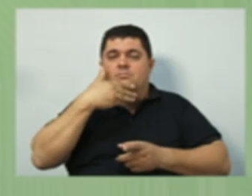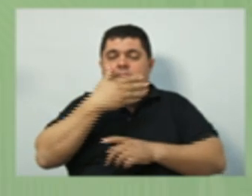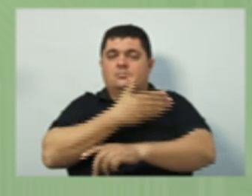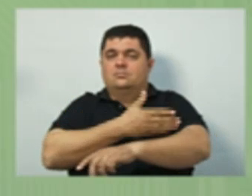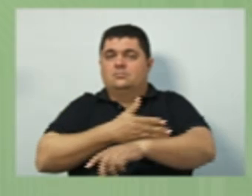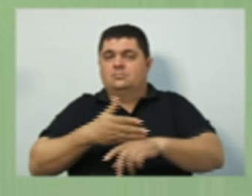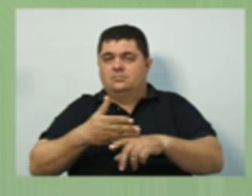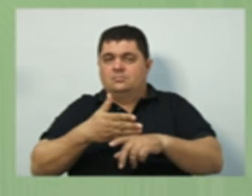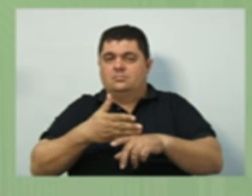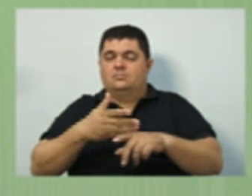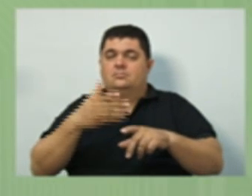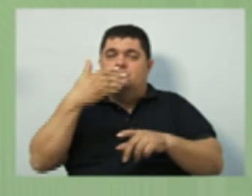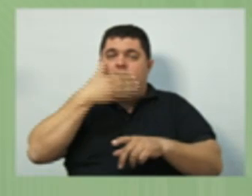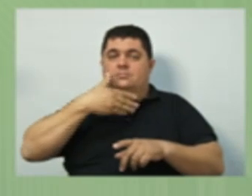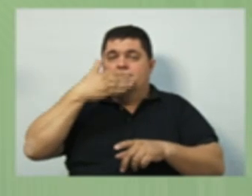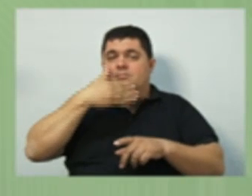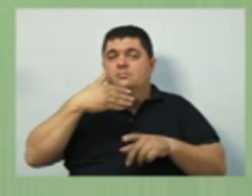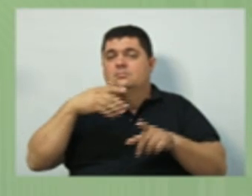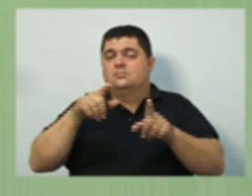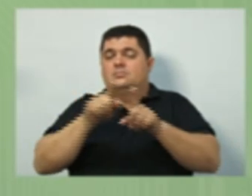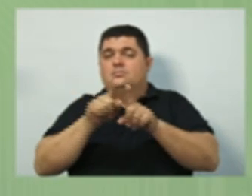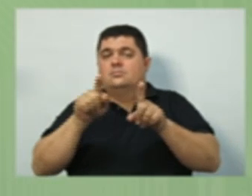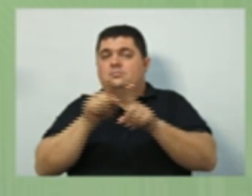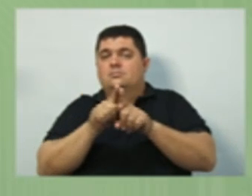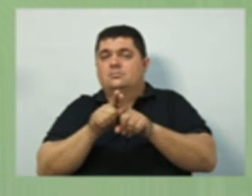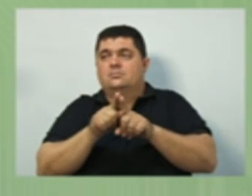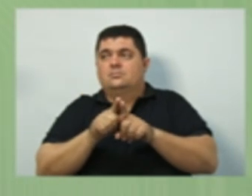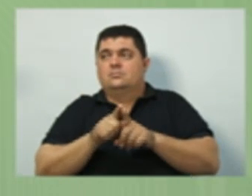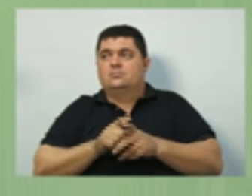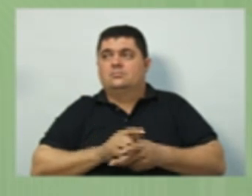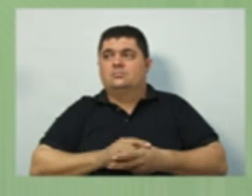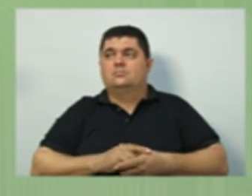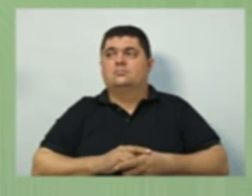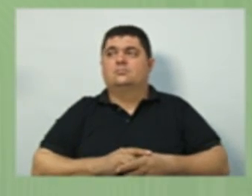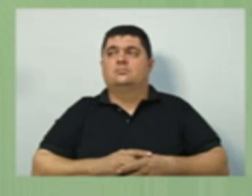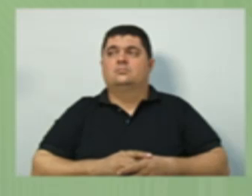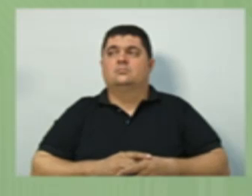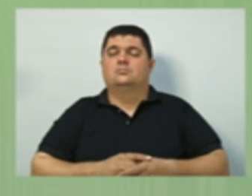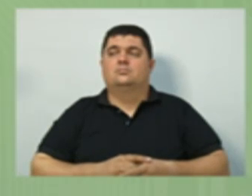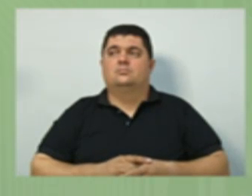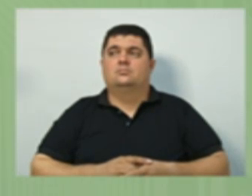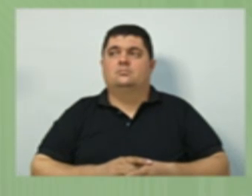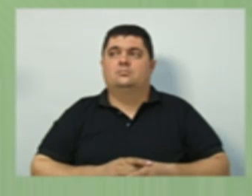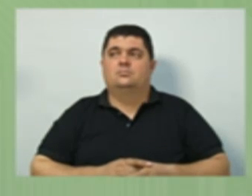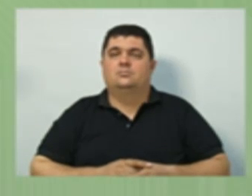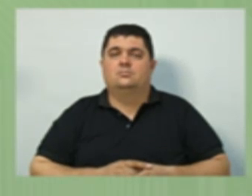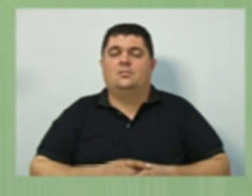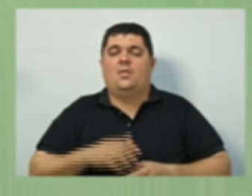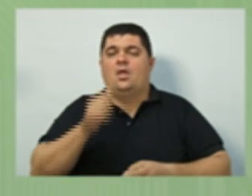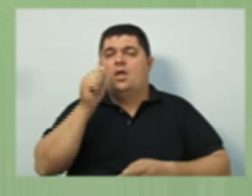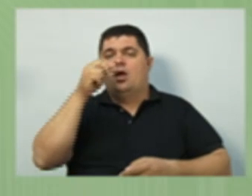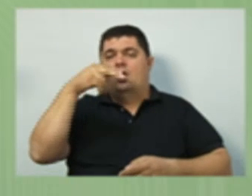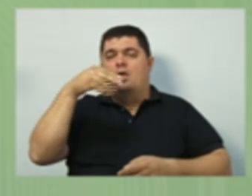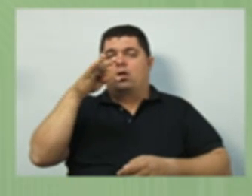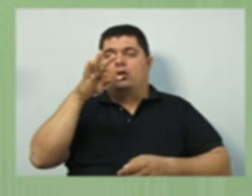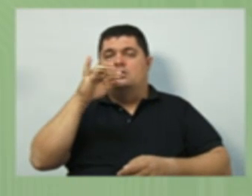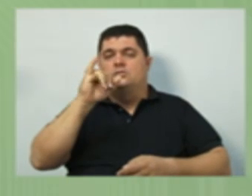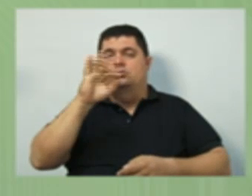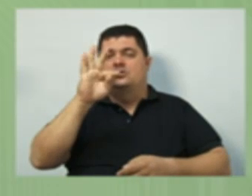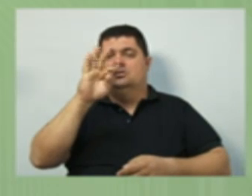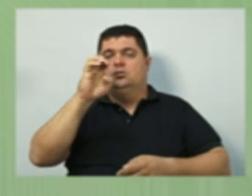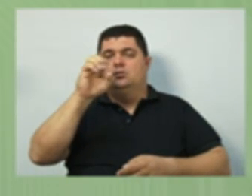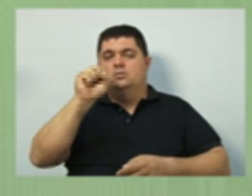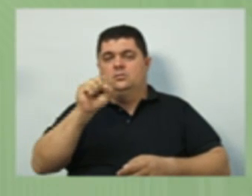branco açúcar e... Vamos entender a questão primeiro, ou seja, antítese quer dizer